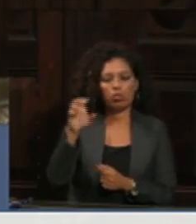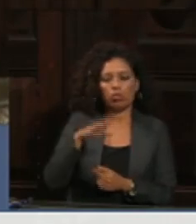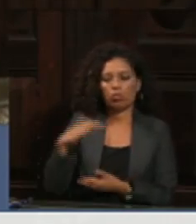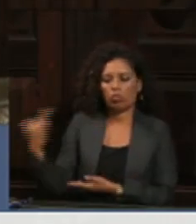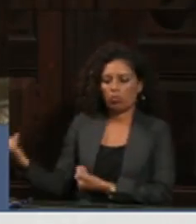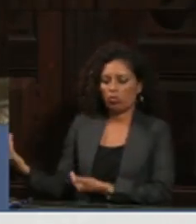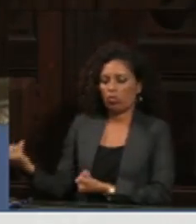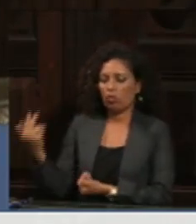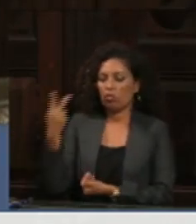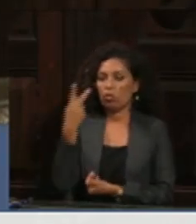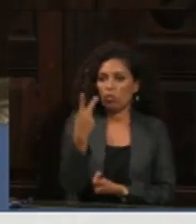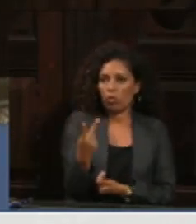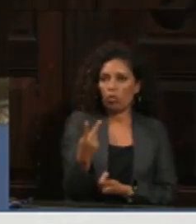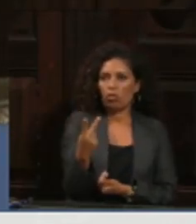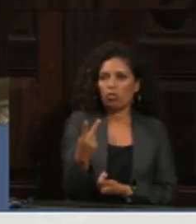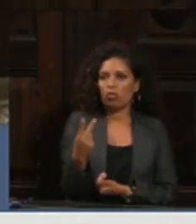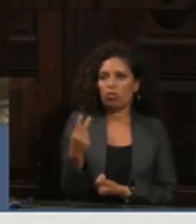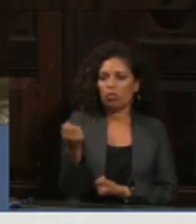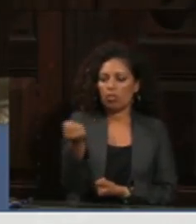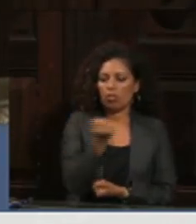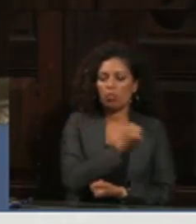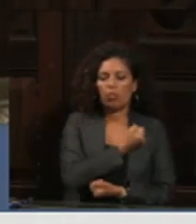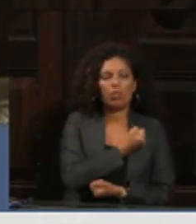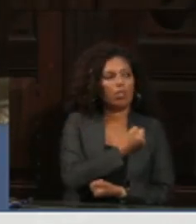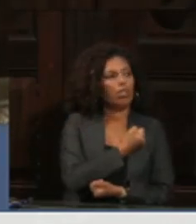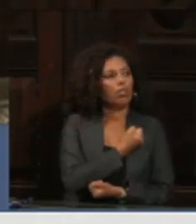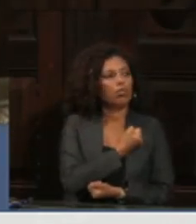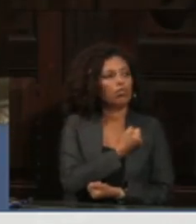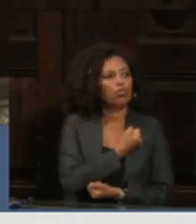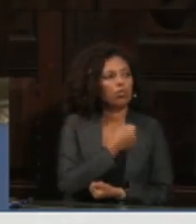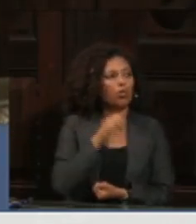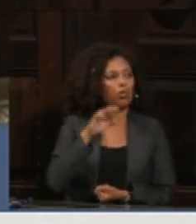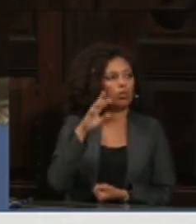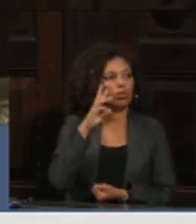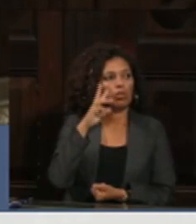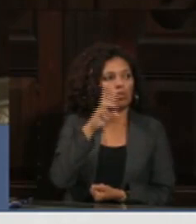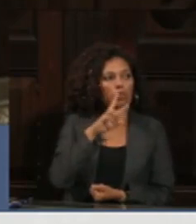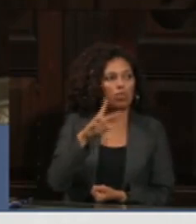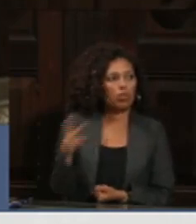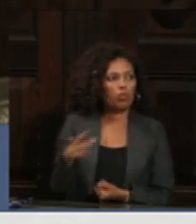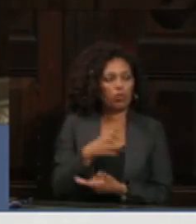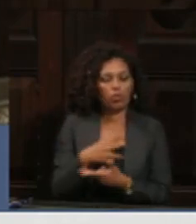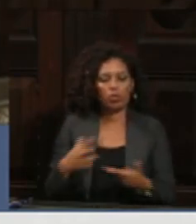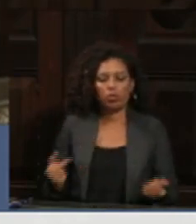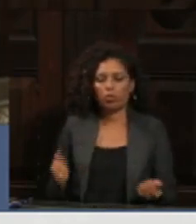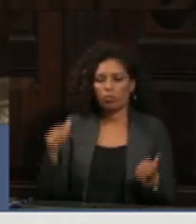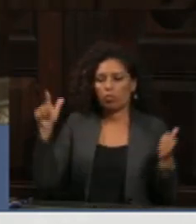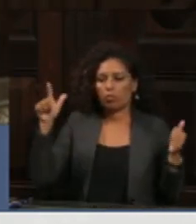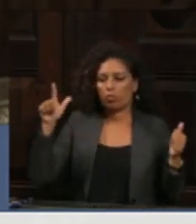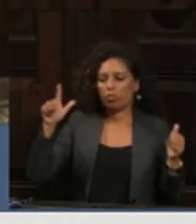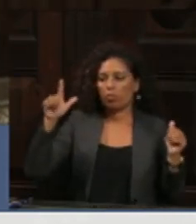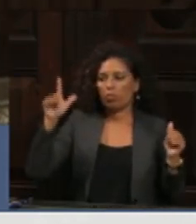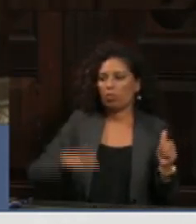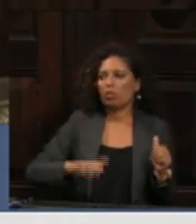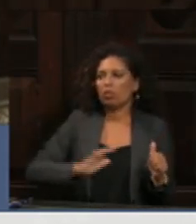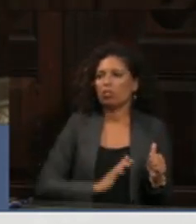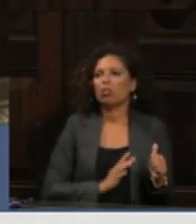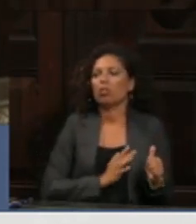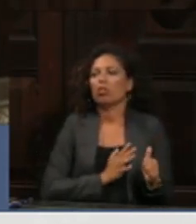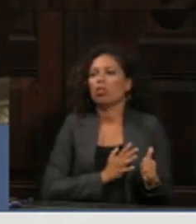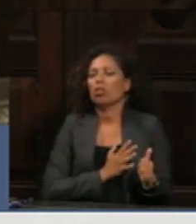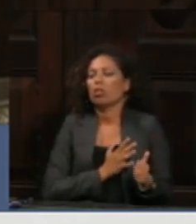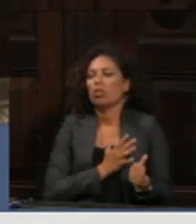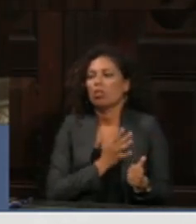2 funcionários, e essas tragédias, por mais infelizes que elas sejam e